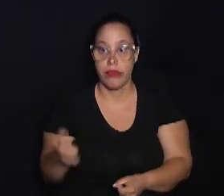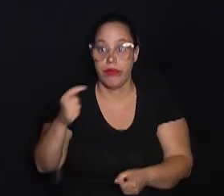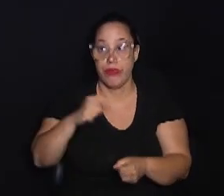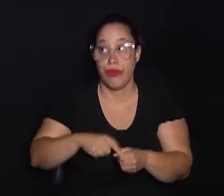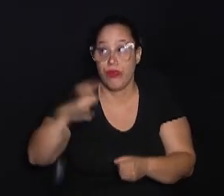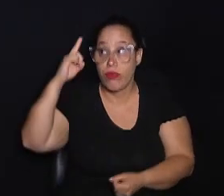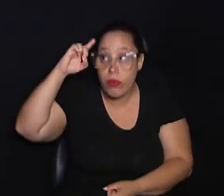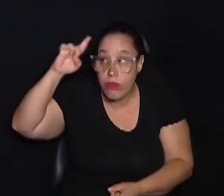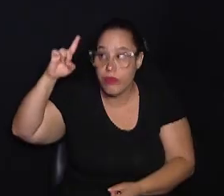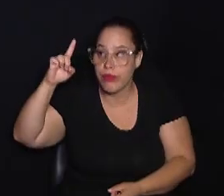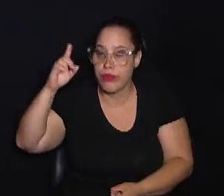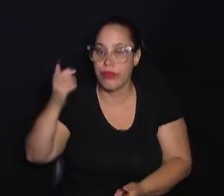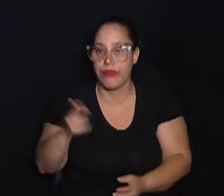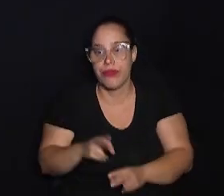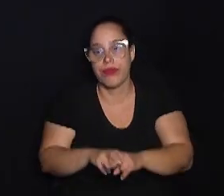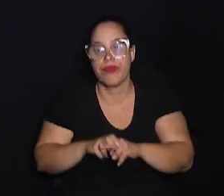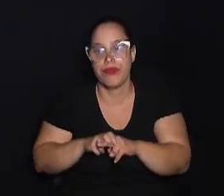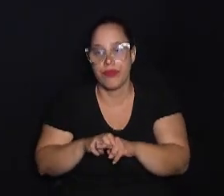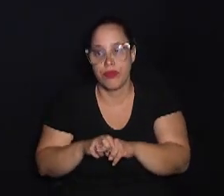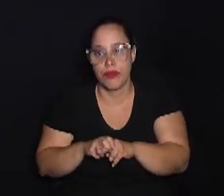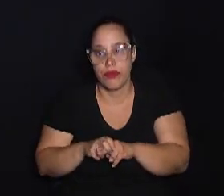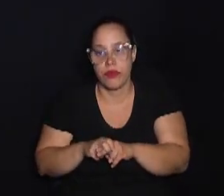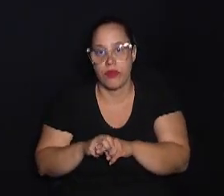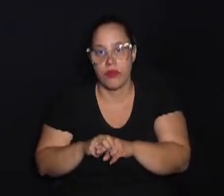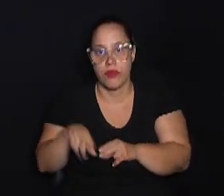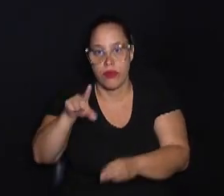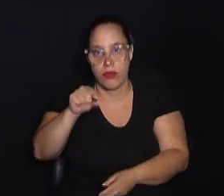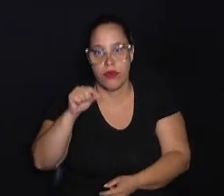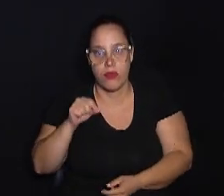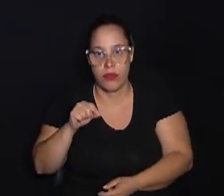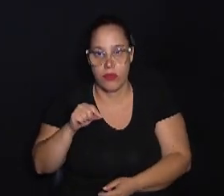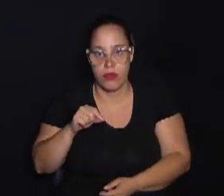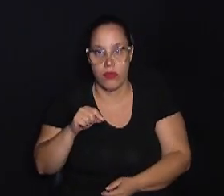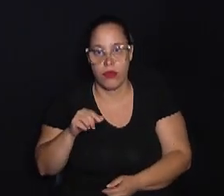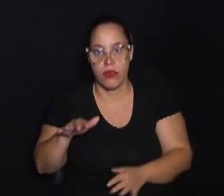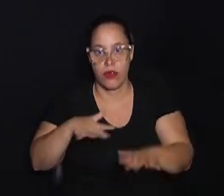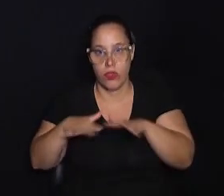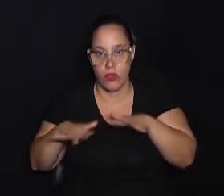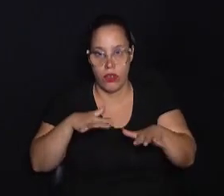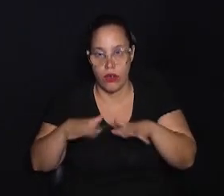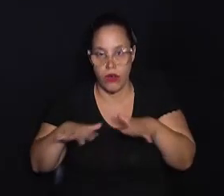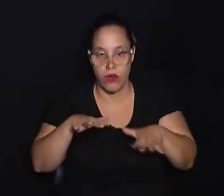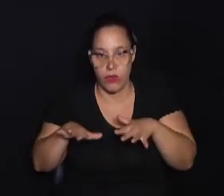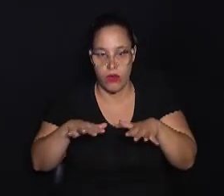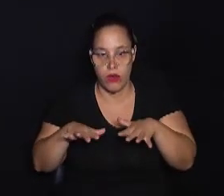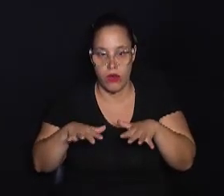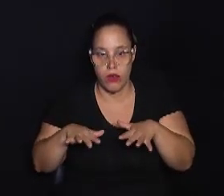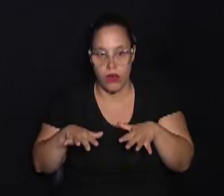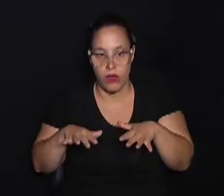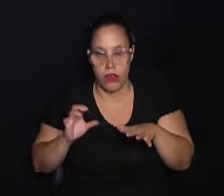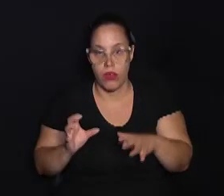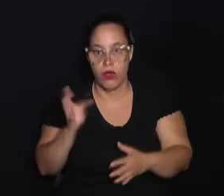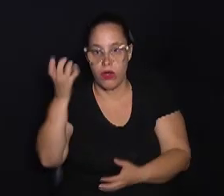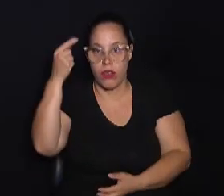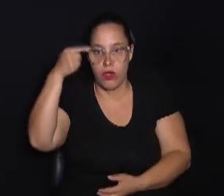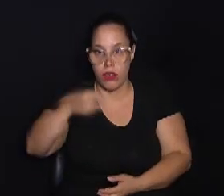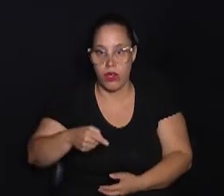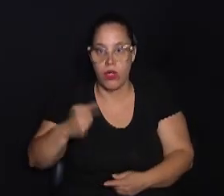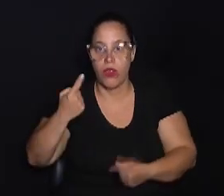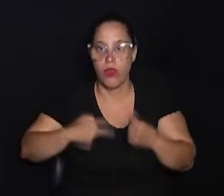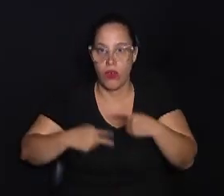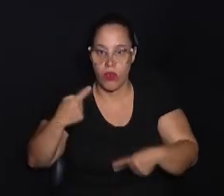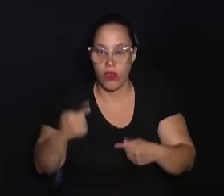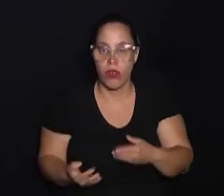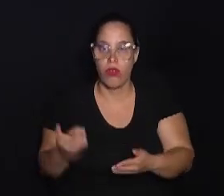data. Então, por isso, foi um dia escolhido pelo movimento. E a gente realizou aqui um debate, eles